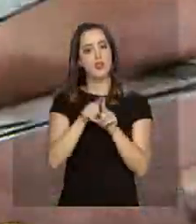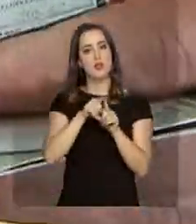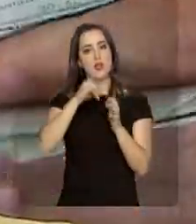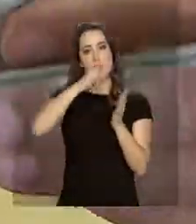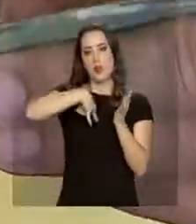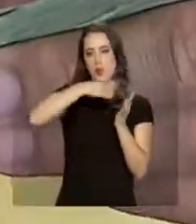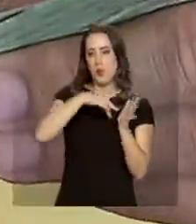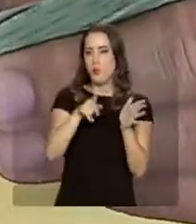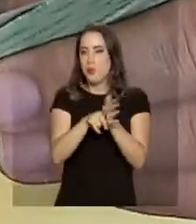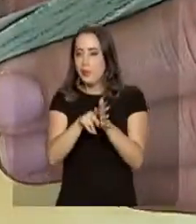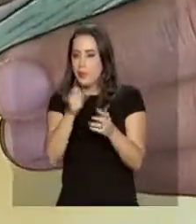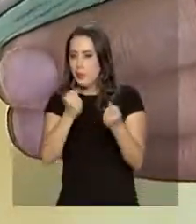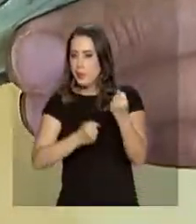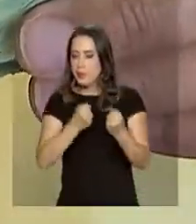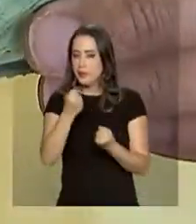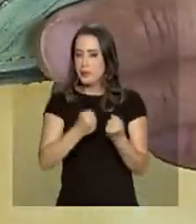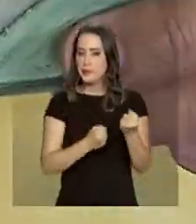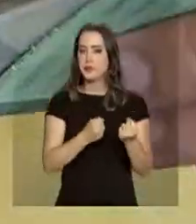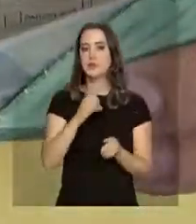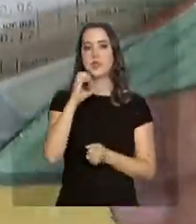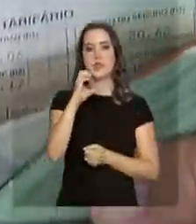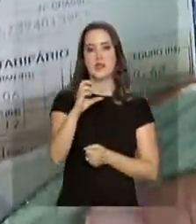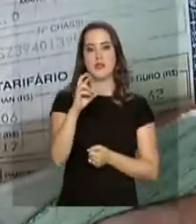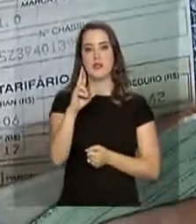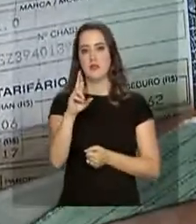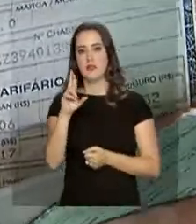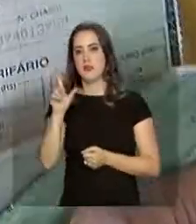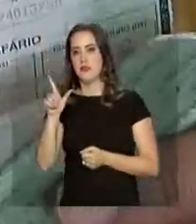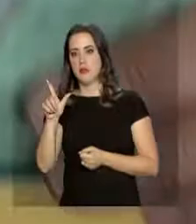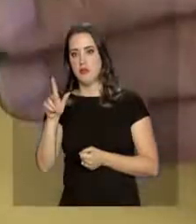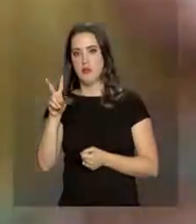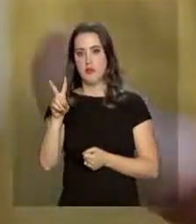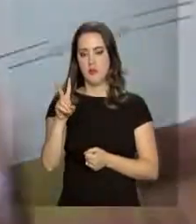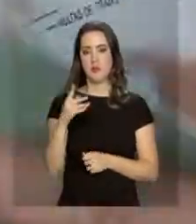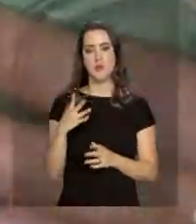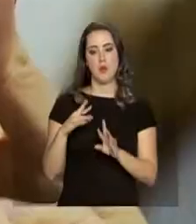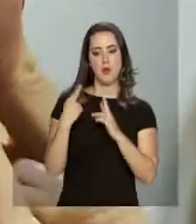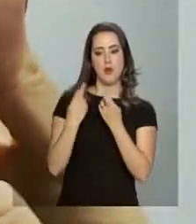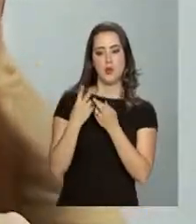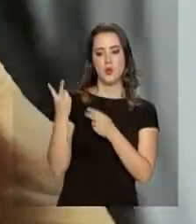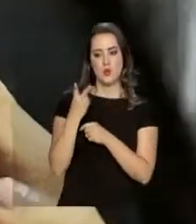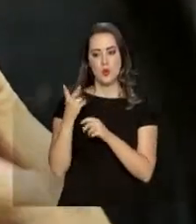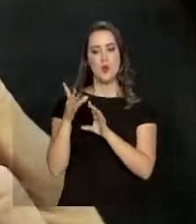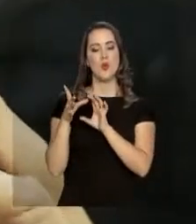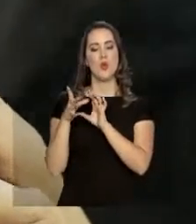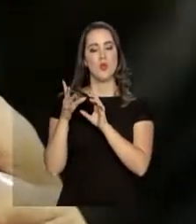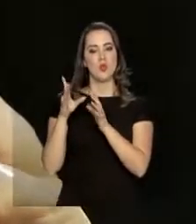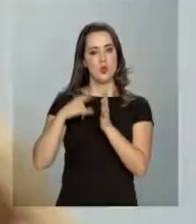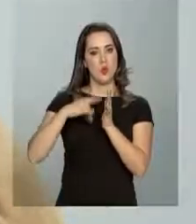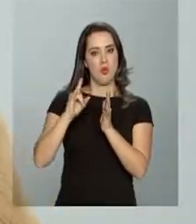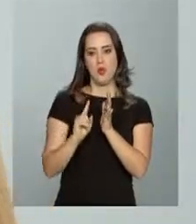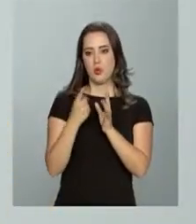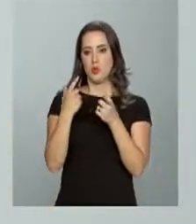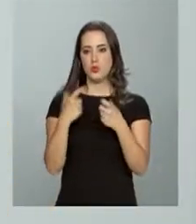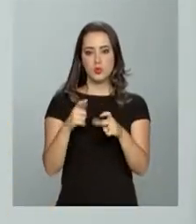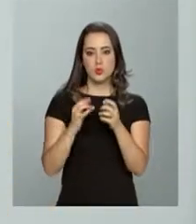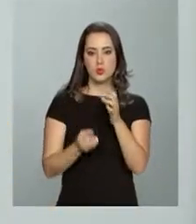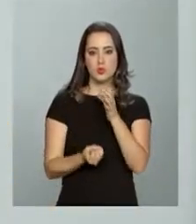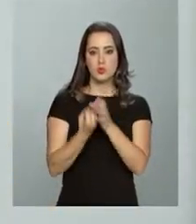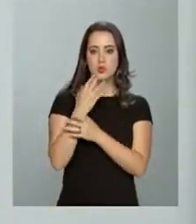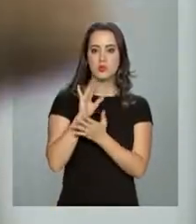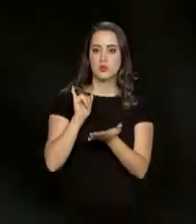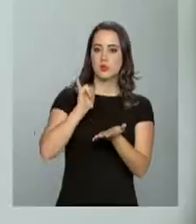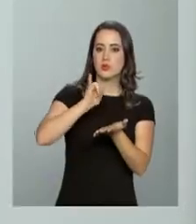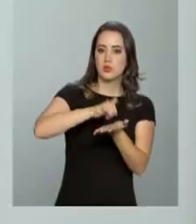de veículo o crlv e para reunir esses documentos em uma só plataforma foi criado um